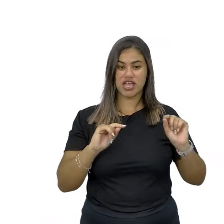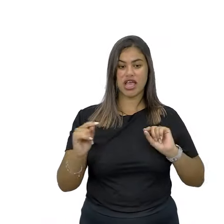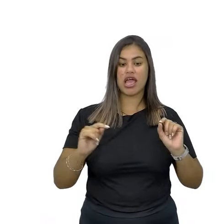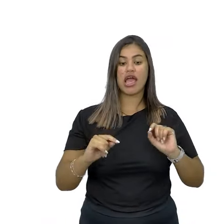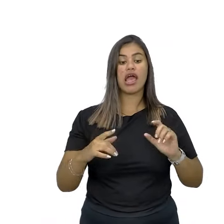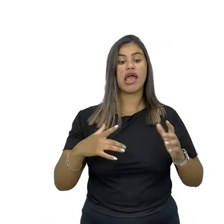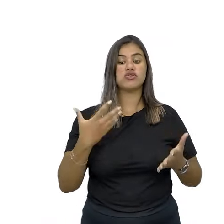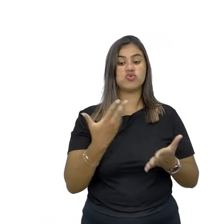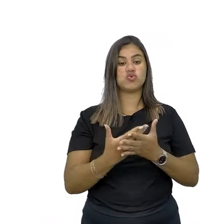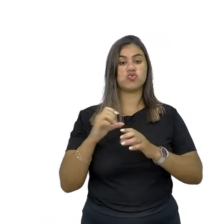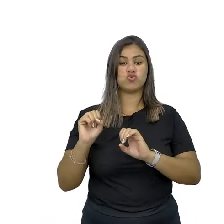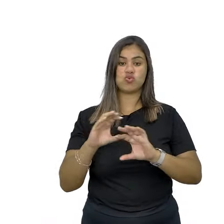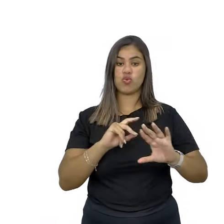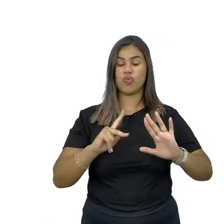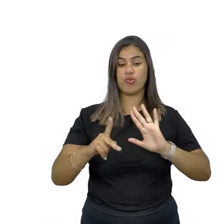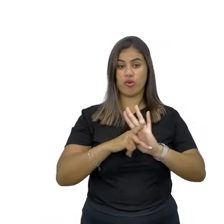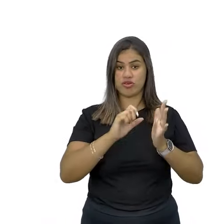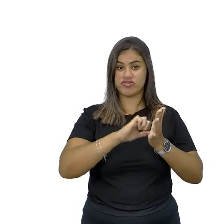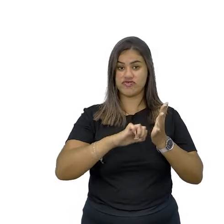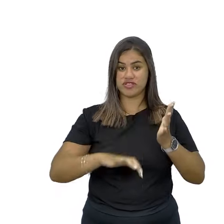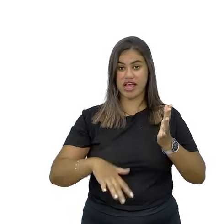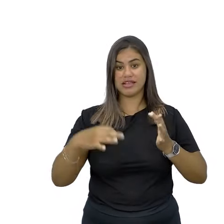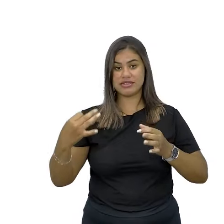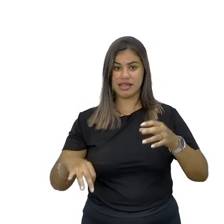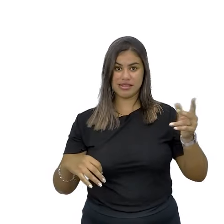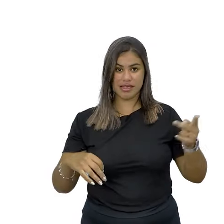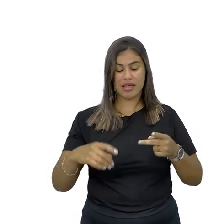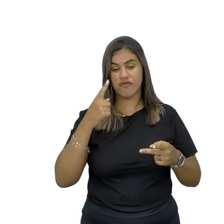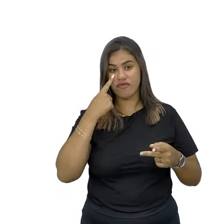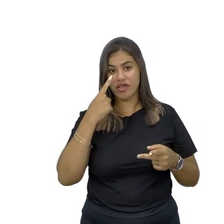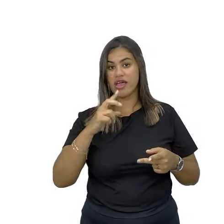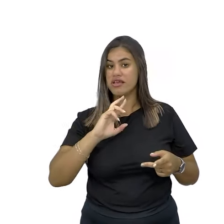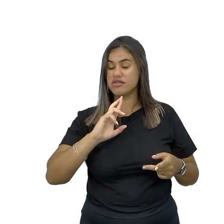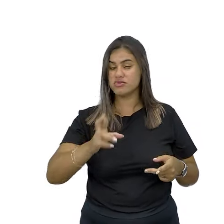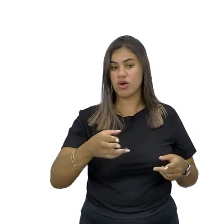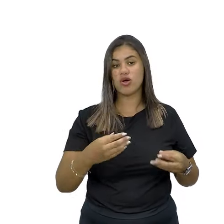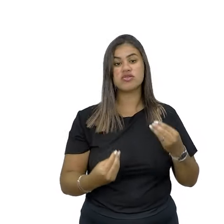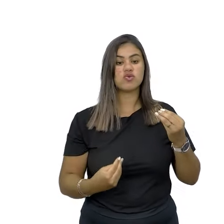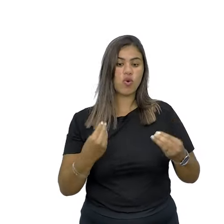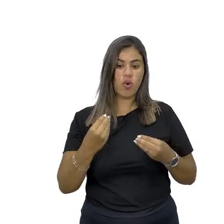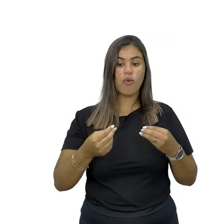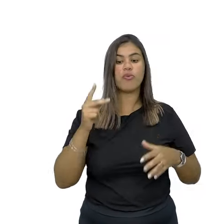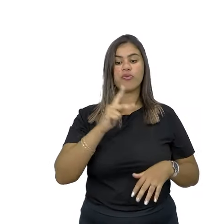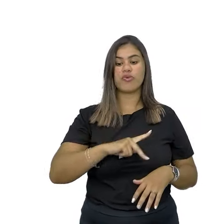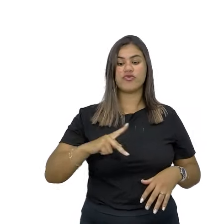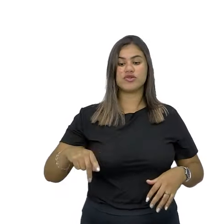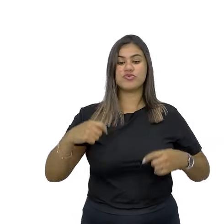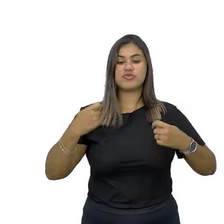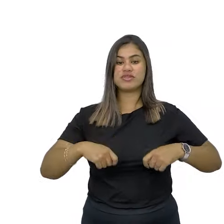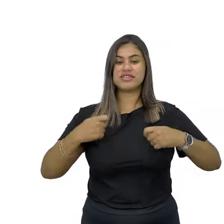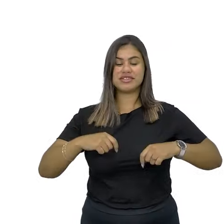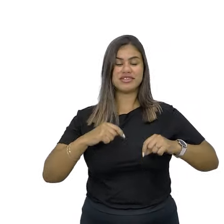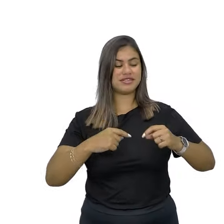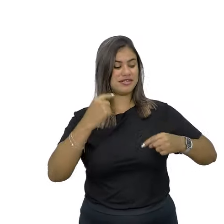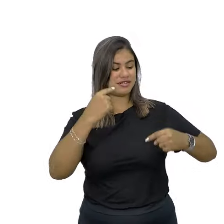de problemas, então é importante que o professor coloque o resultado e discuta com os alunos. Existe outra forma?